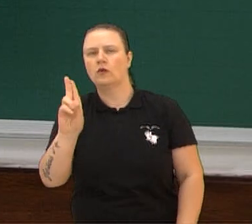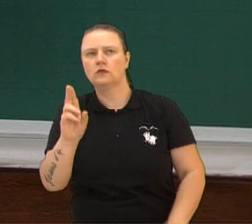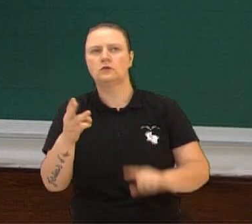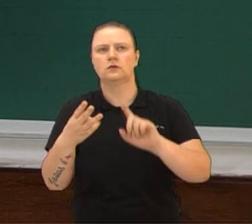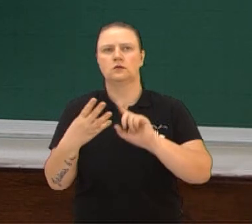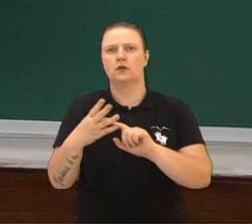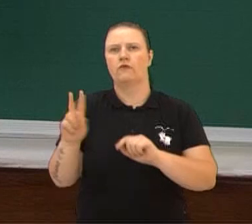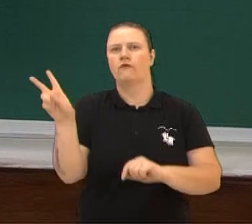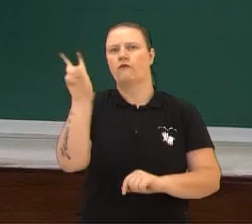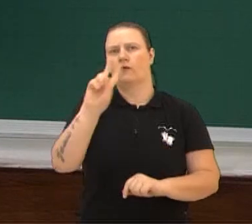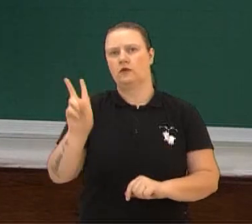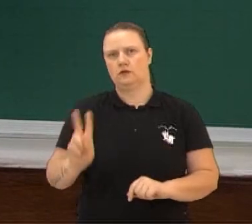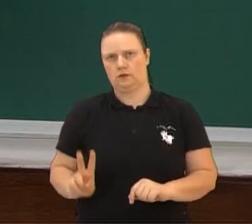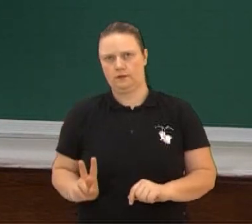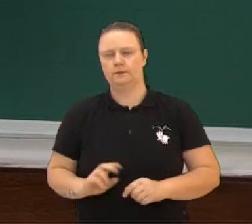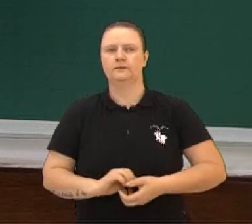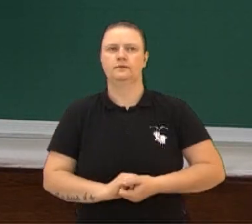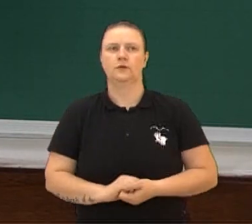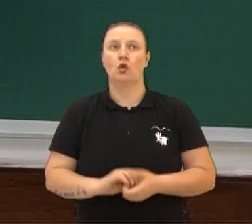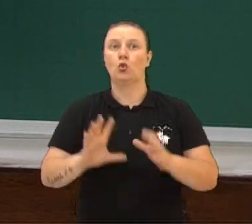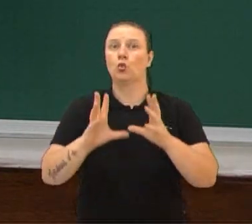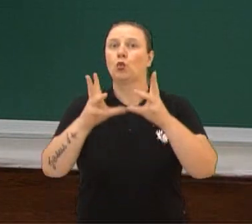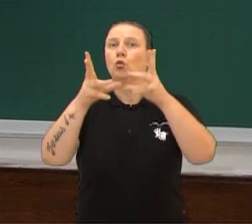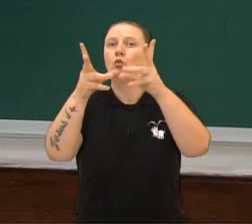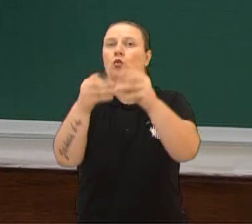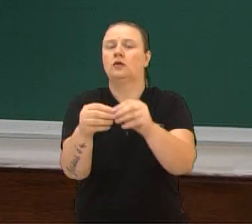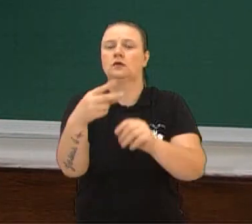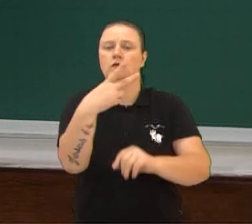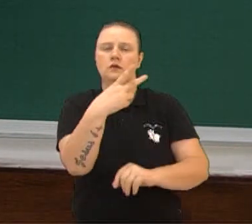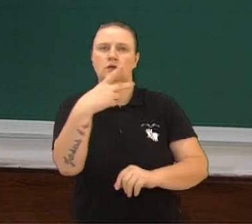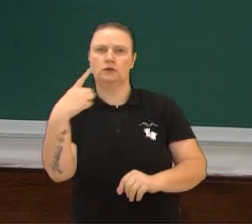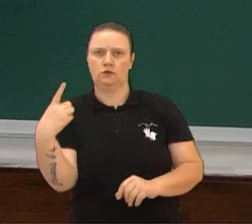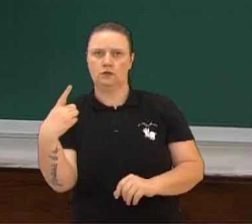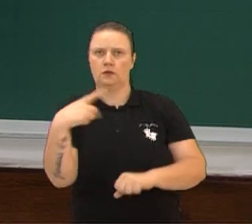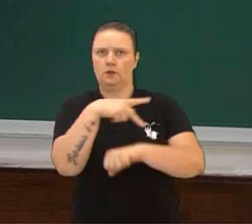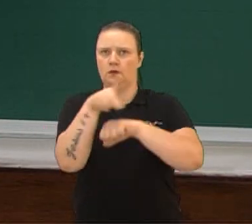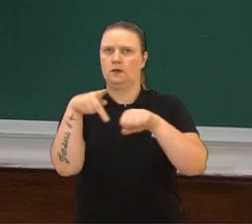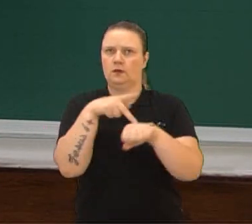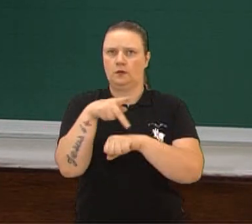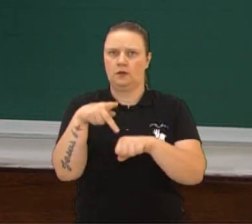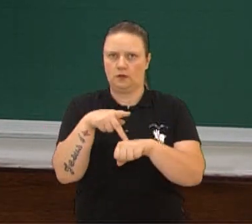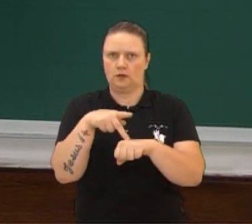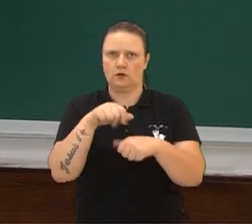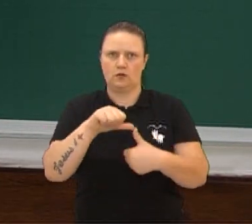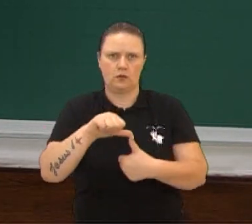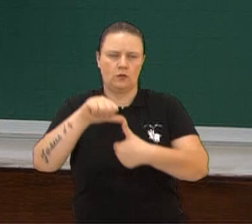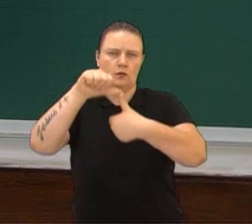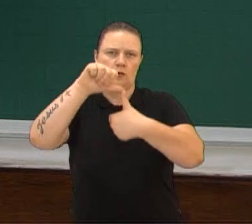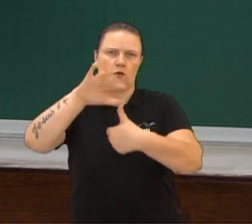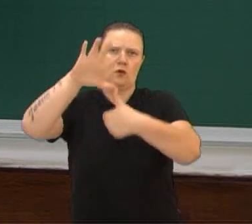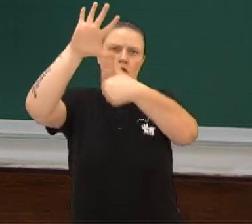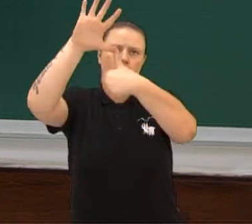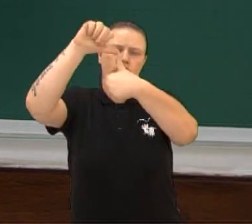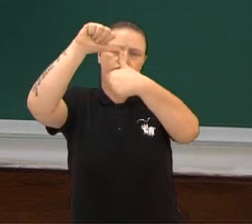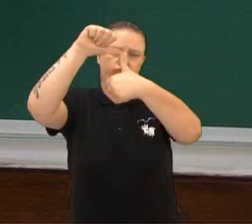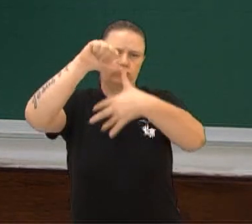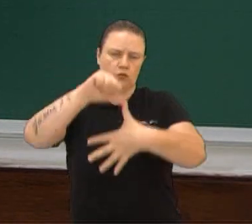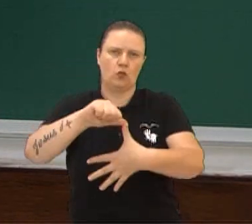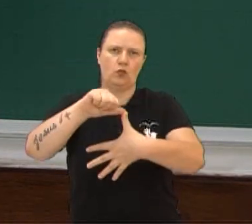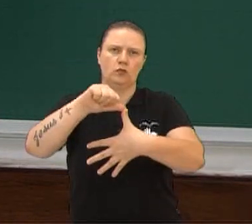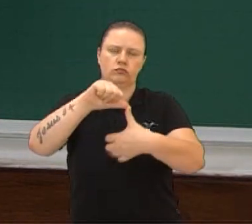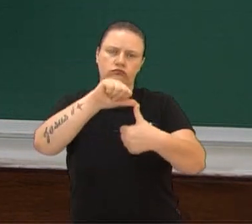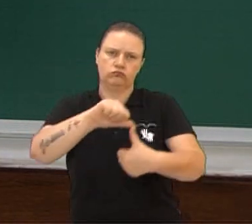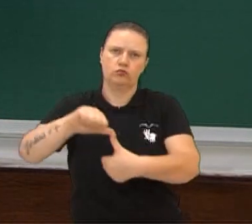países que têm o espanhol como língua oficial, distribuídos na América do Norte, na Europa, na África, na América